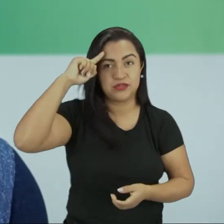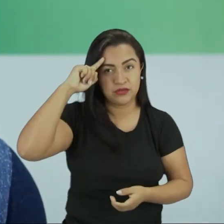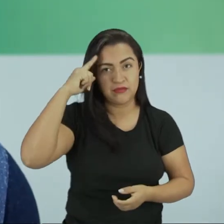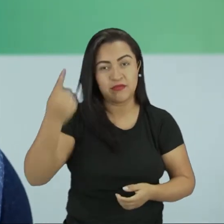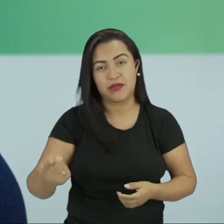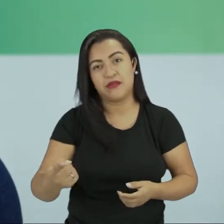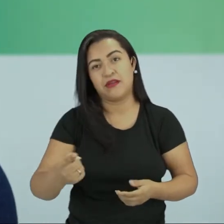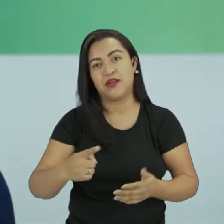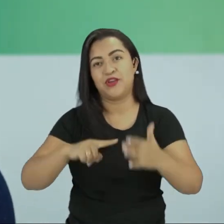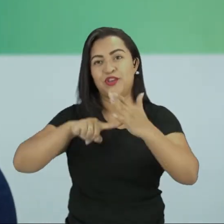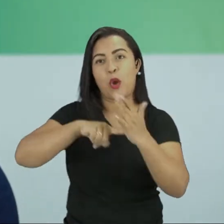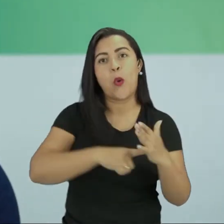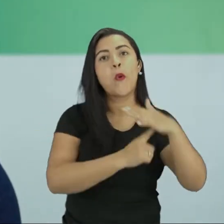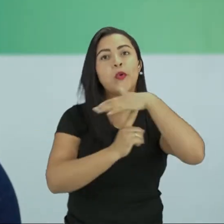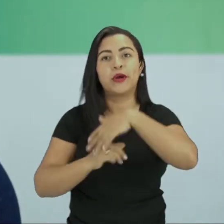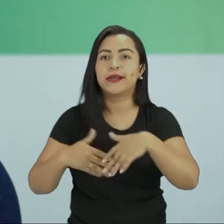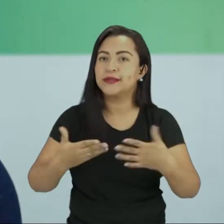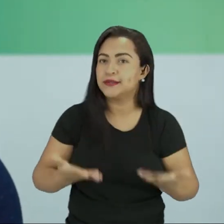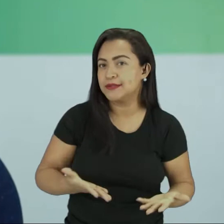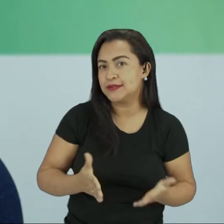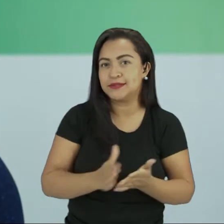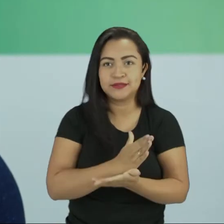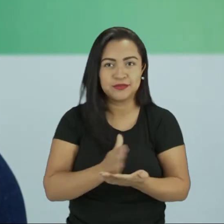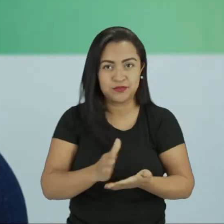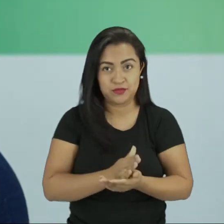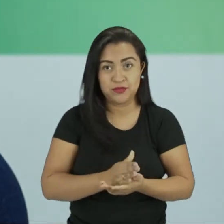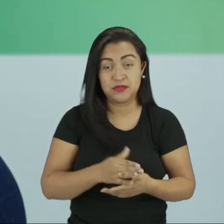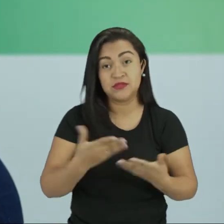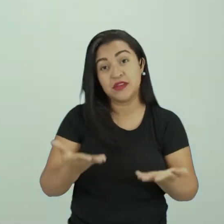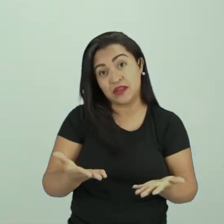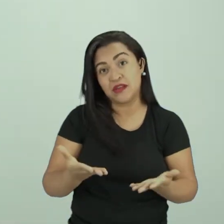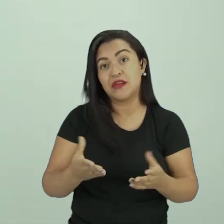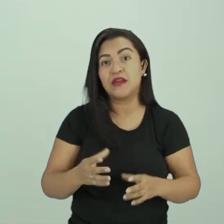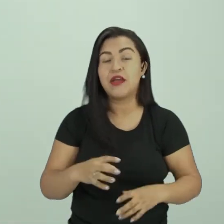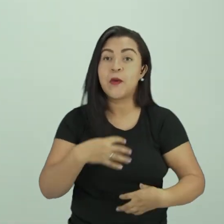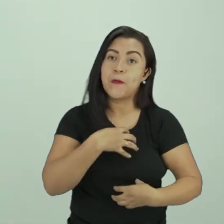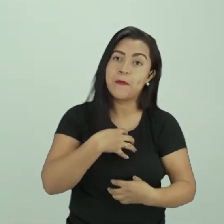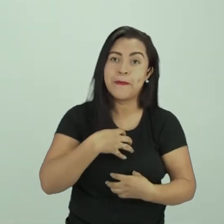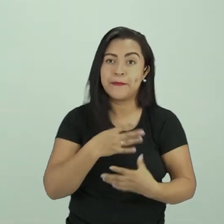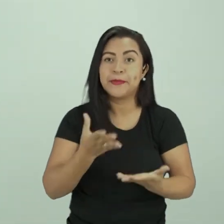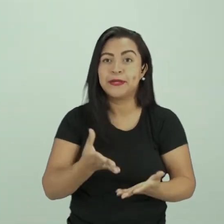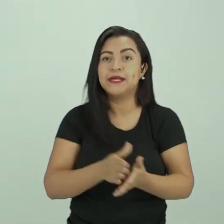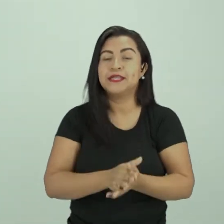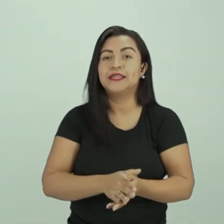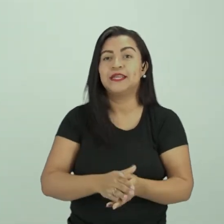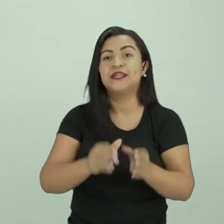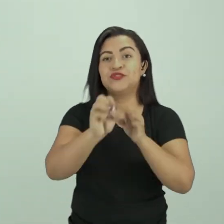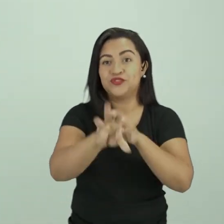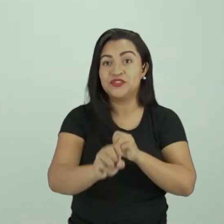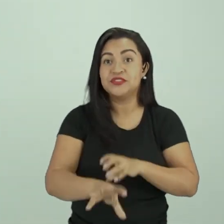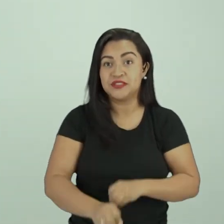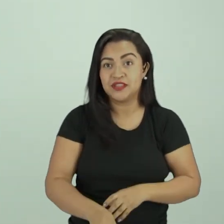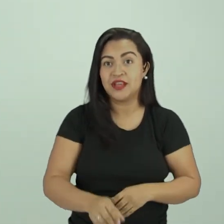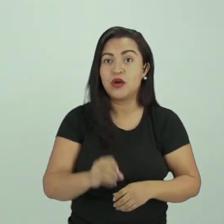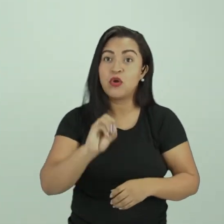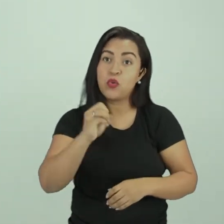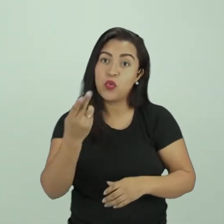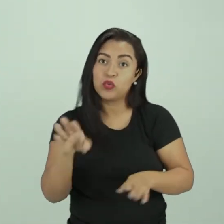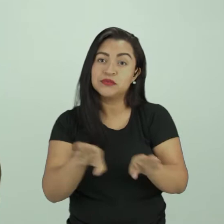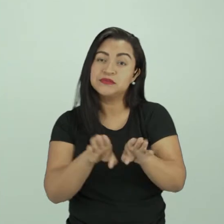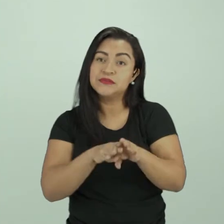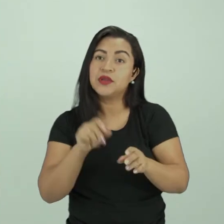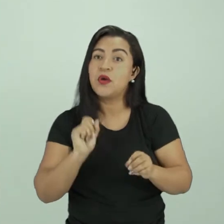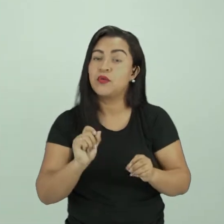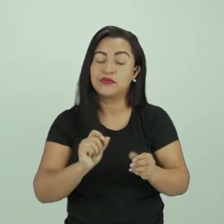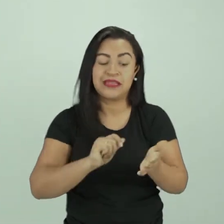alguém, ensina como fazer alguma coisa, é uma forma de injunção. E também na escrita, quando a gente coloca aquilo ali